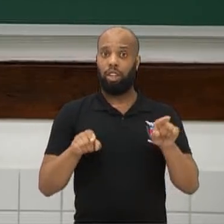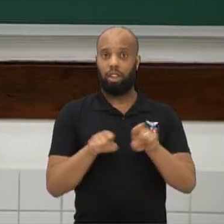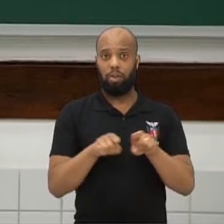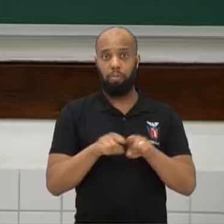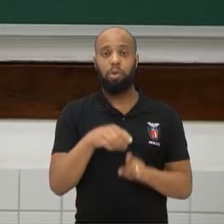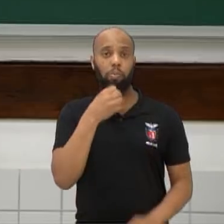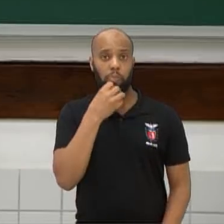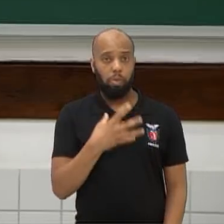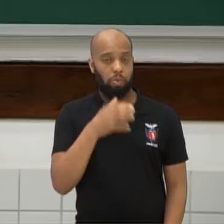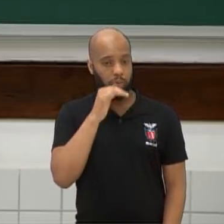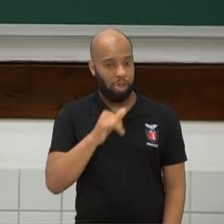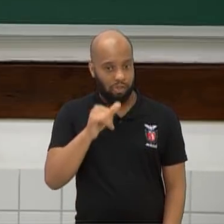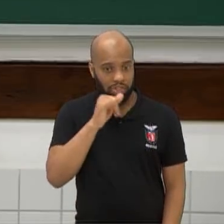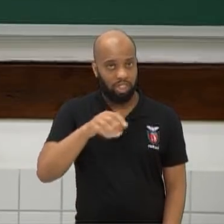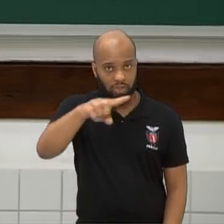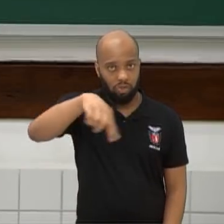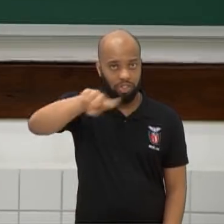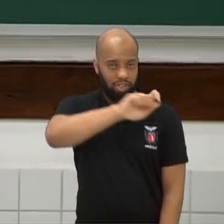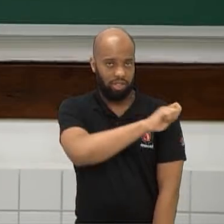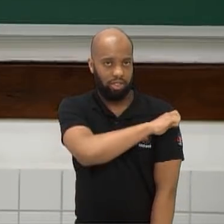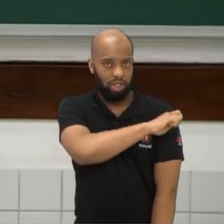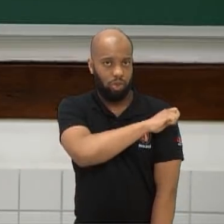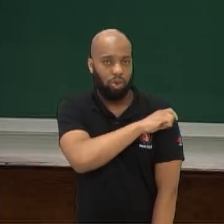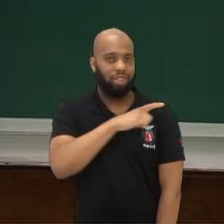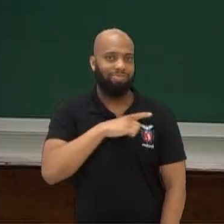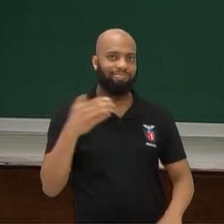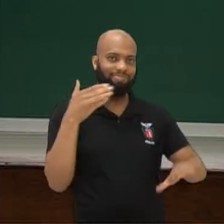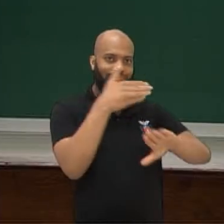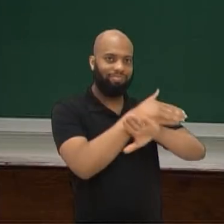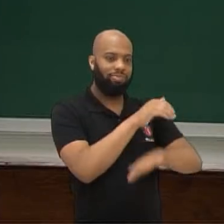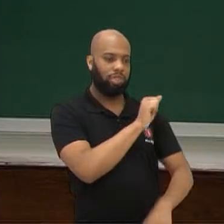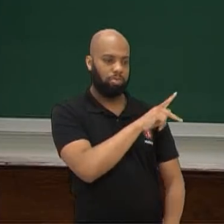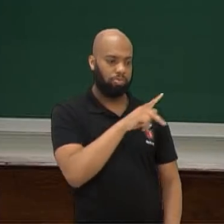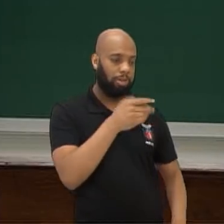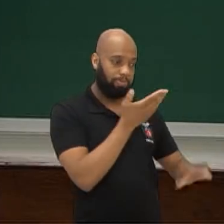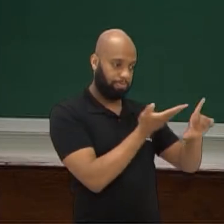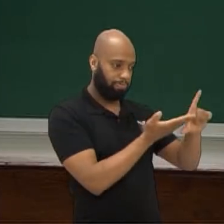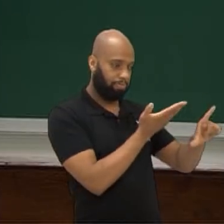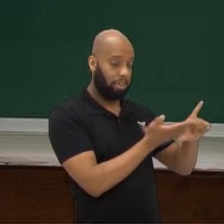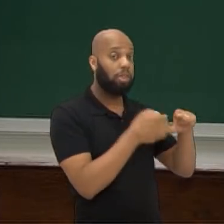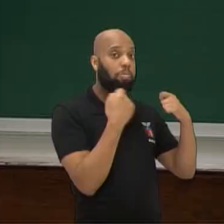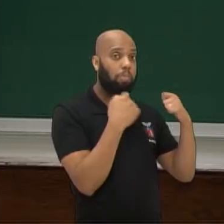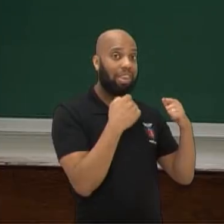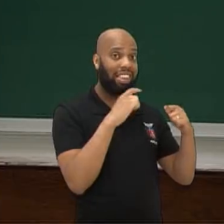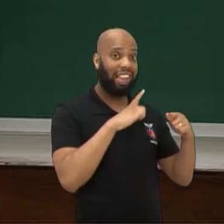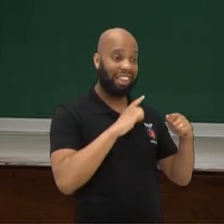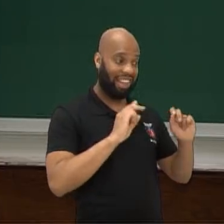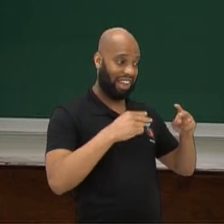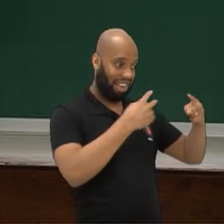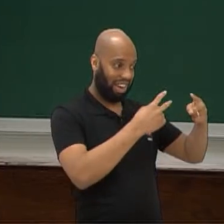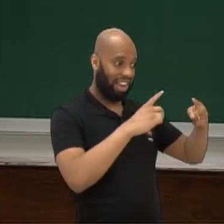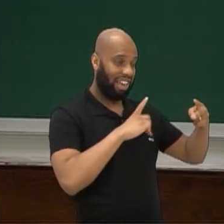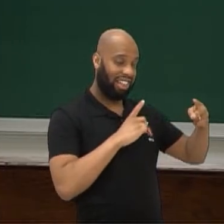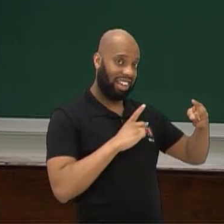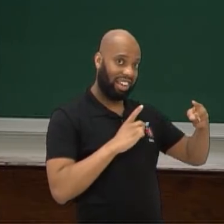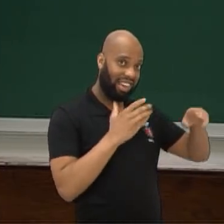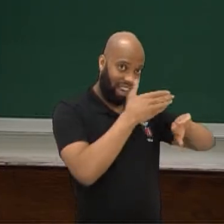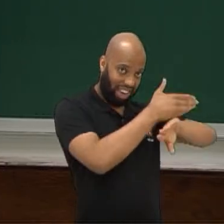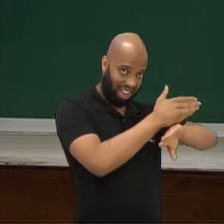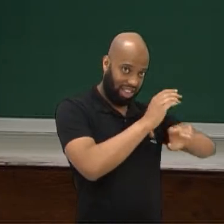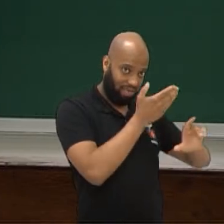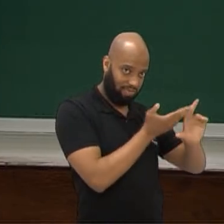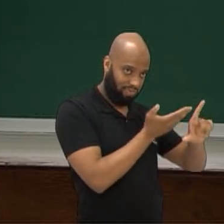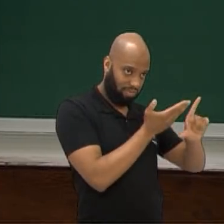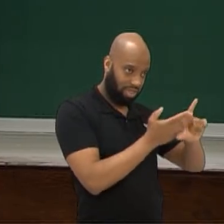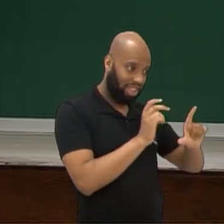bom a gente também relembrar os alunos que estão tendo acesso ao aplicativo do Google Classroom para não esquecer de responder o formulário de questões